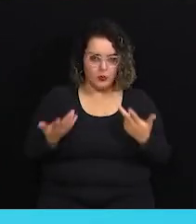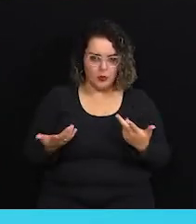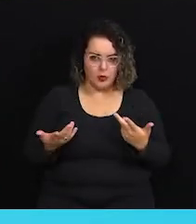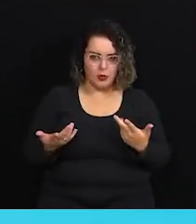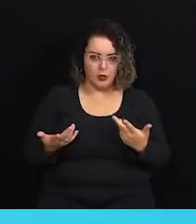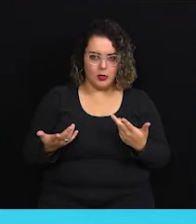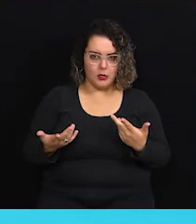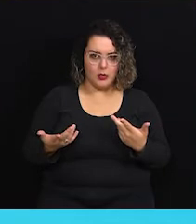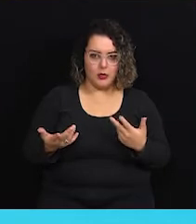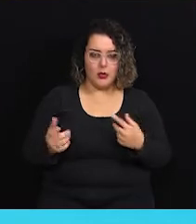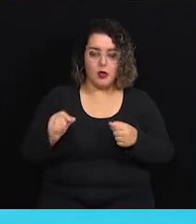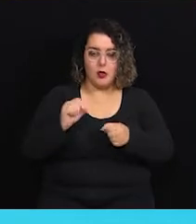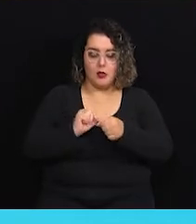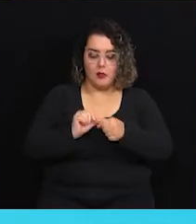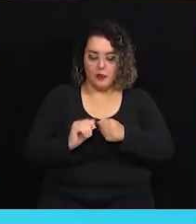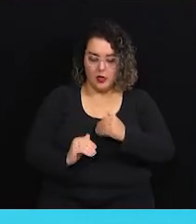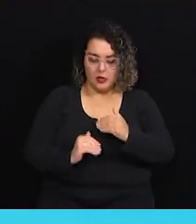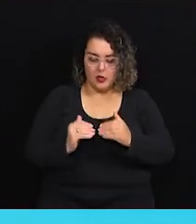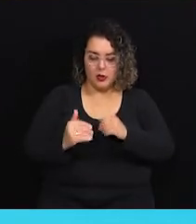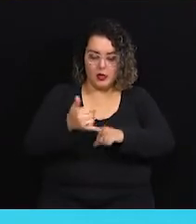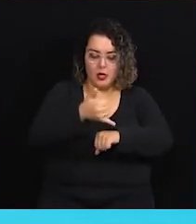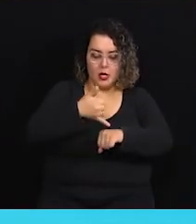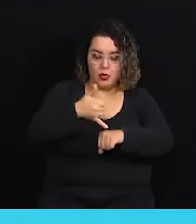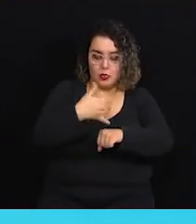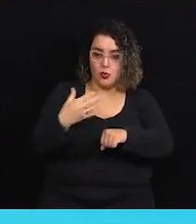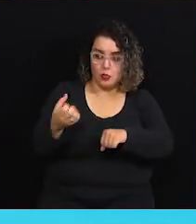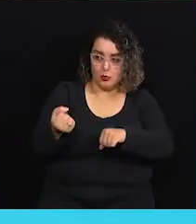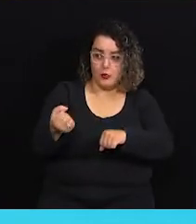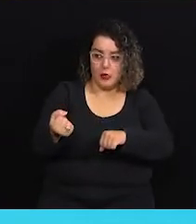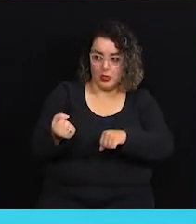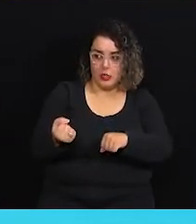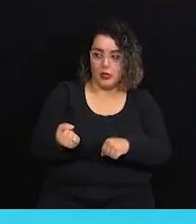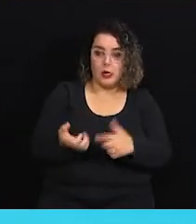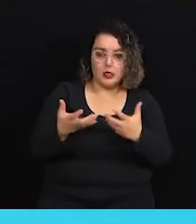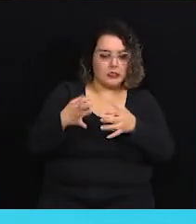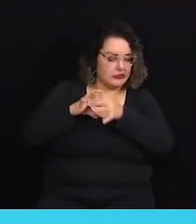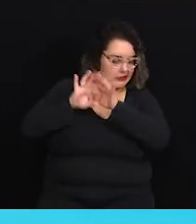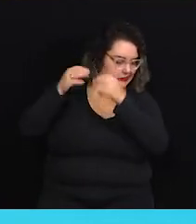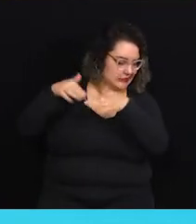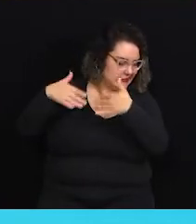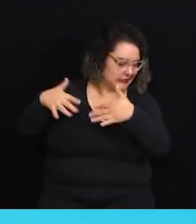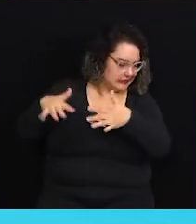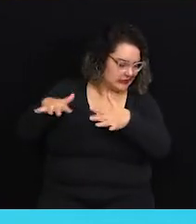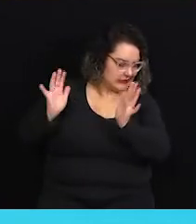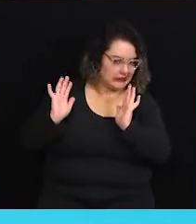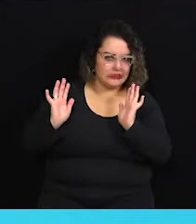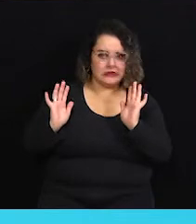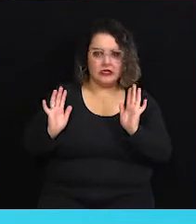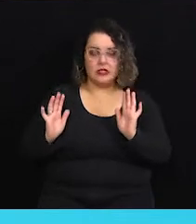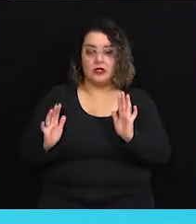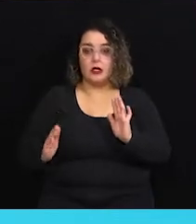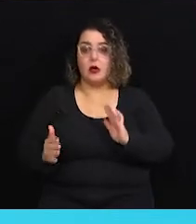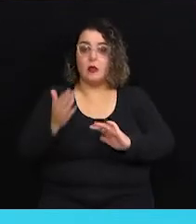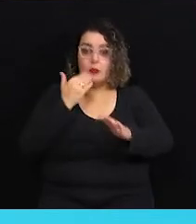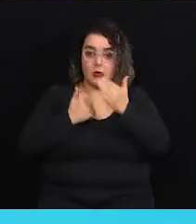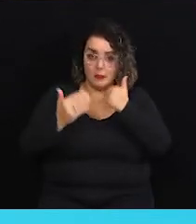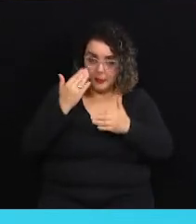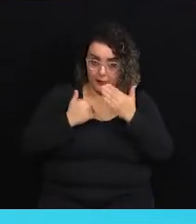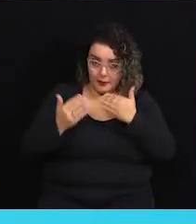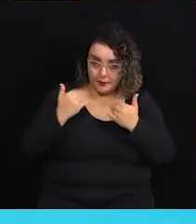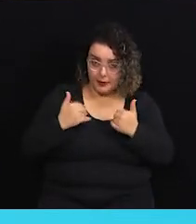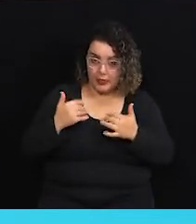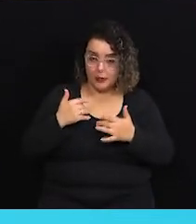A gente forma a gordura branca, que é essa gordura que a gente quer se livrar, com a ingestão